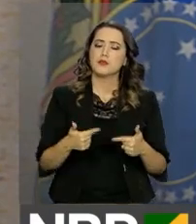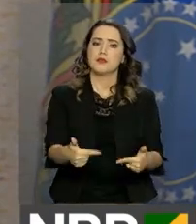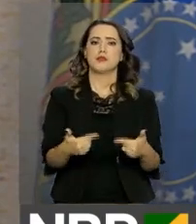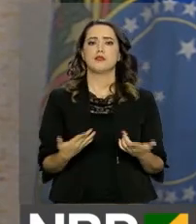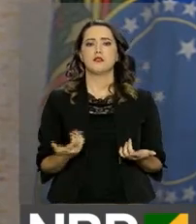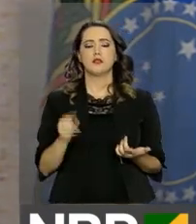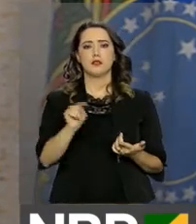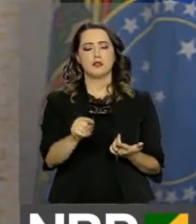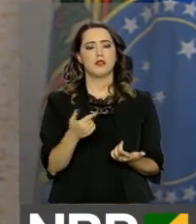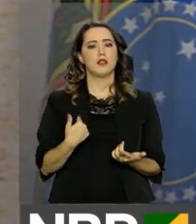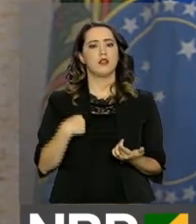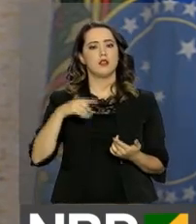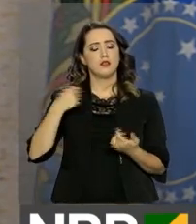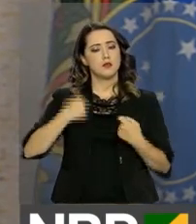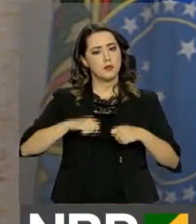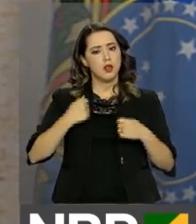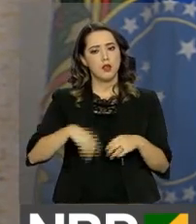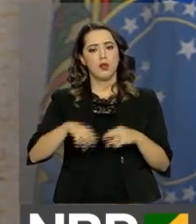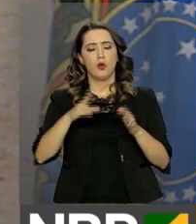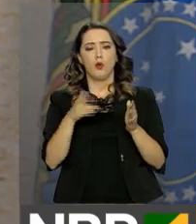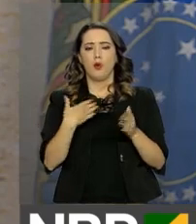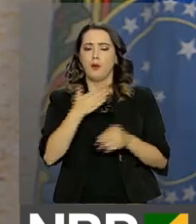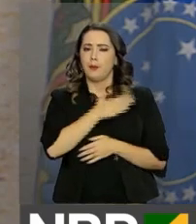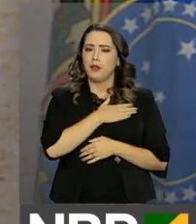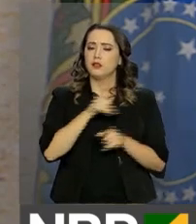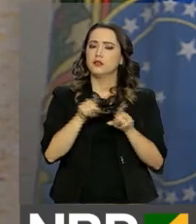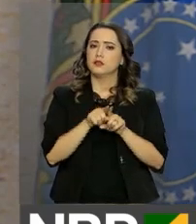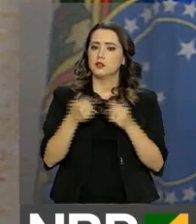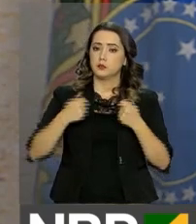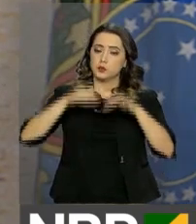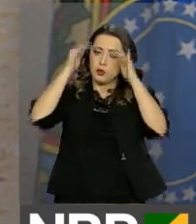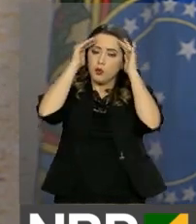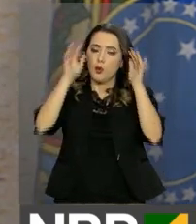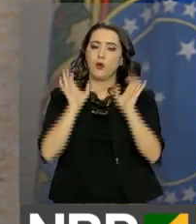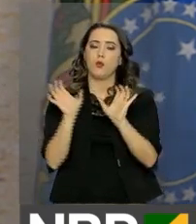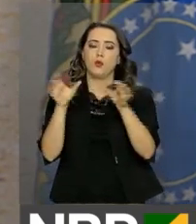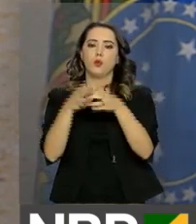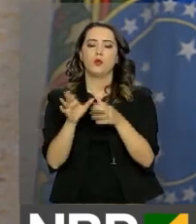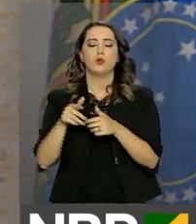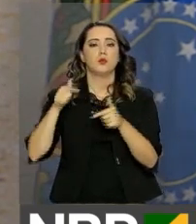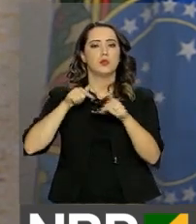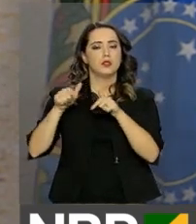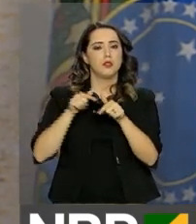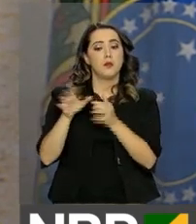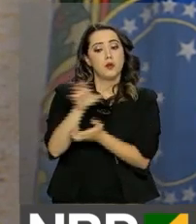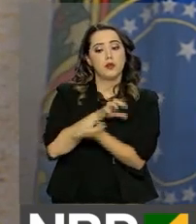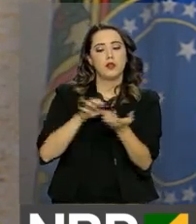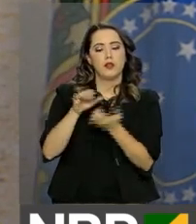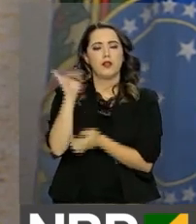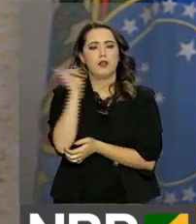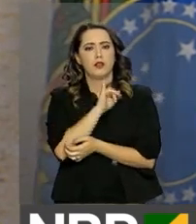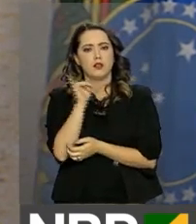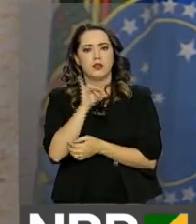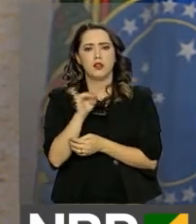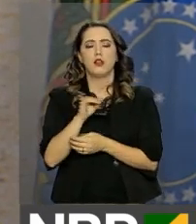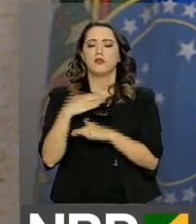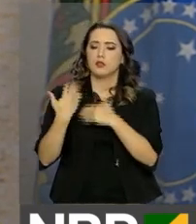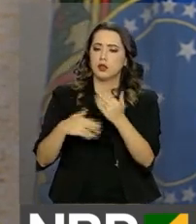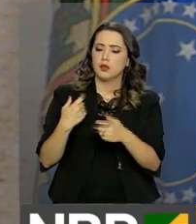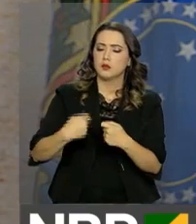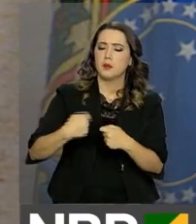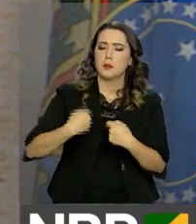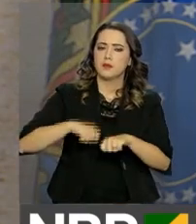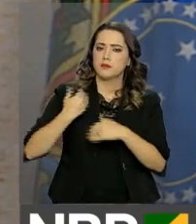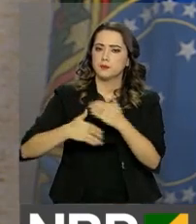portanto, melhor forma de honrar os pracinhas brasileiros do que manter vivas essas